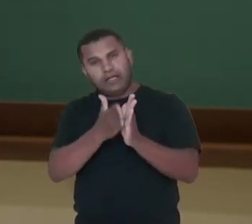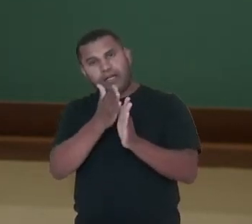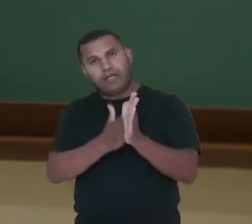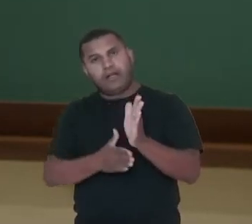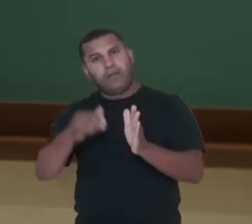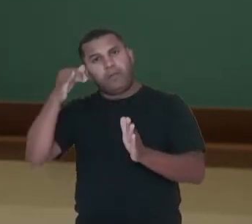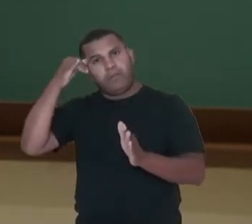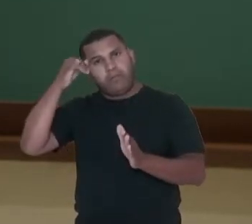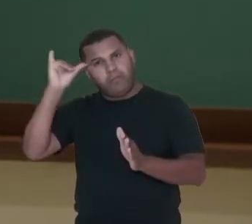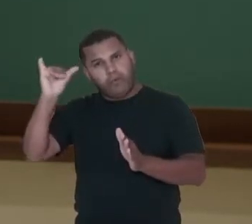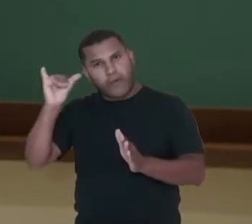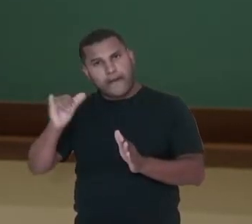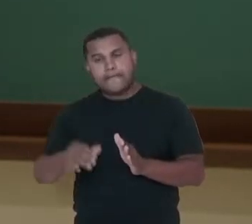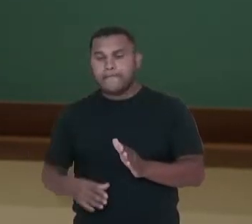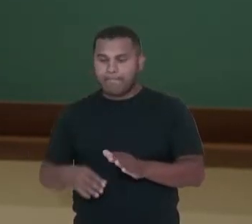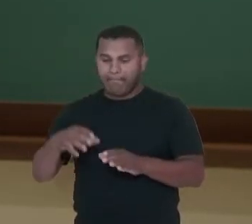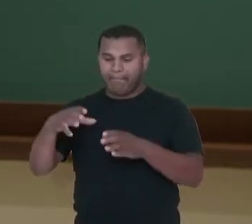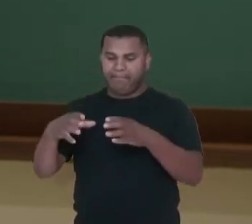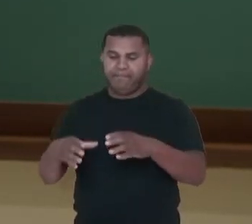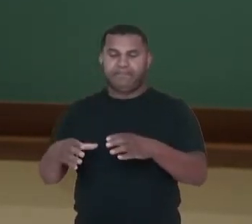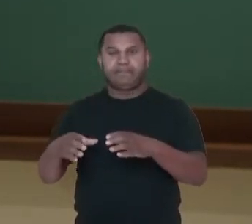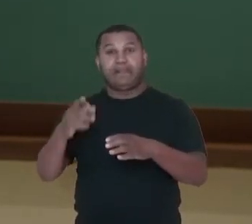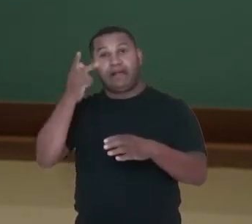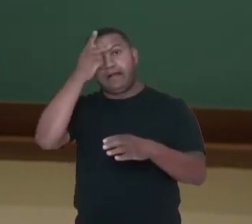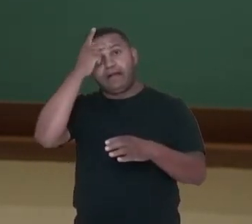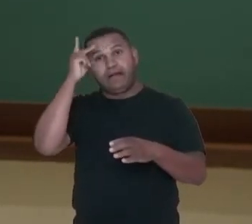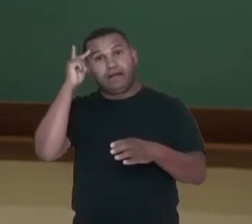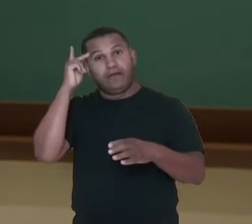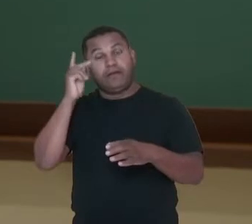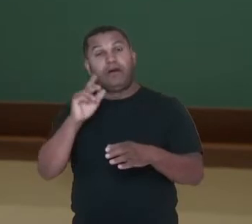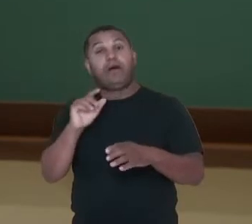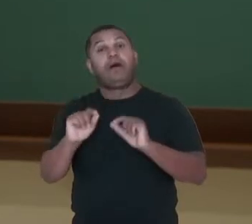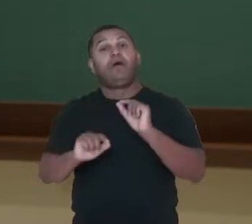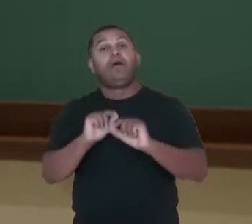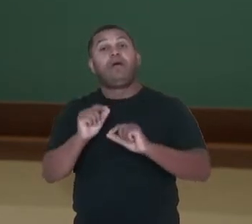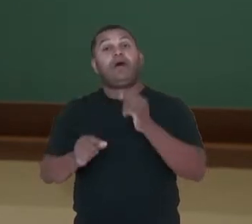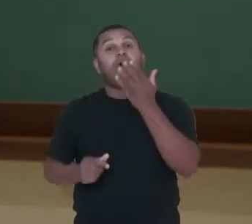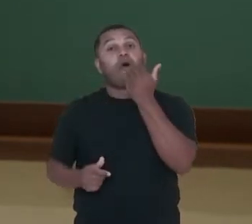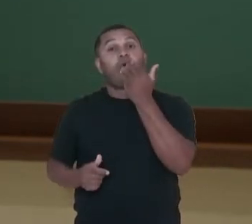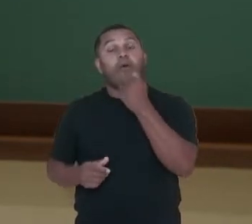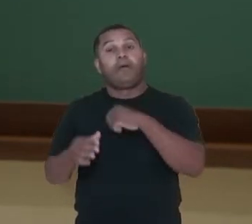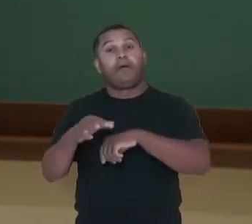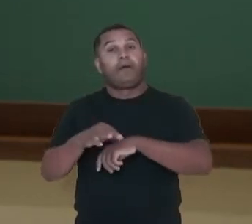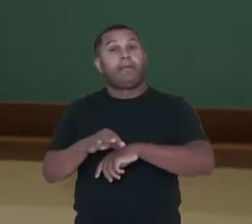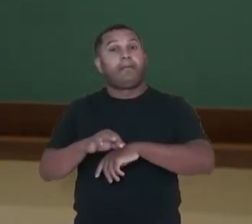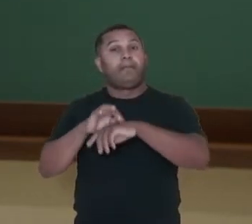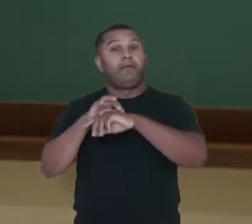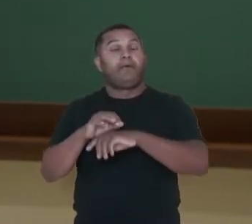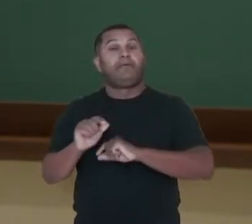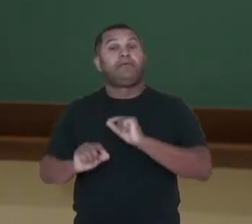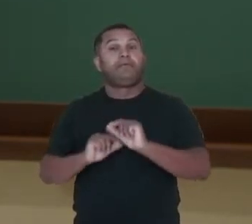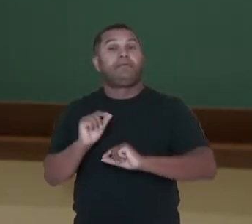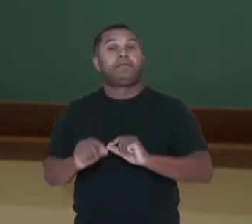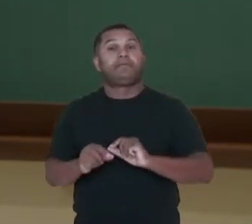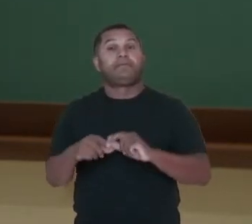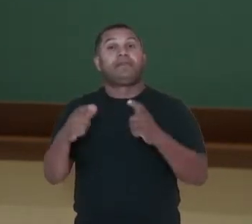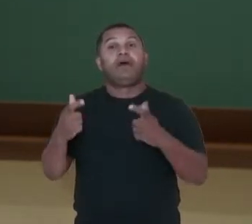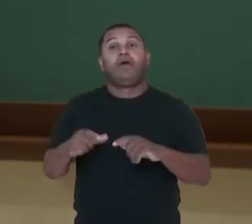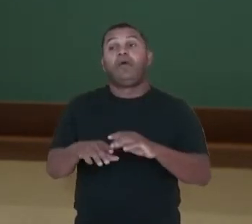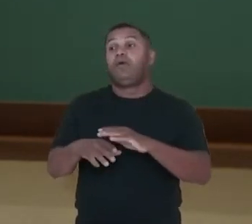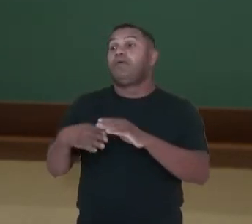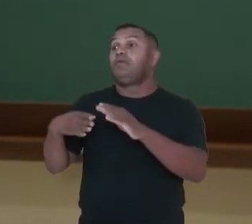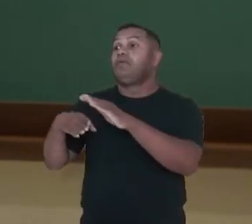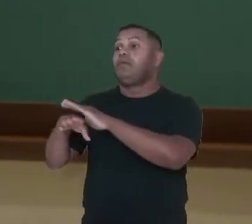o boi. Então, temos que ter cuidado ao comer uma carne bovina, sabermos a procedência daquela